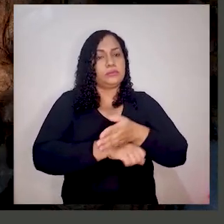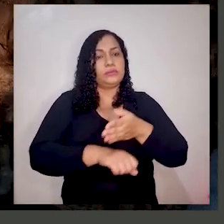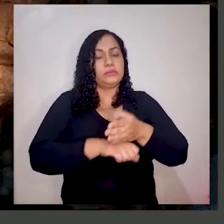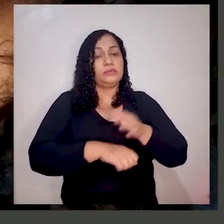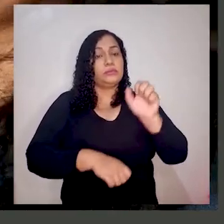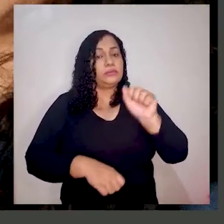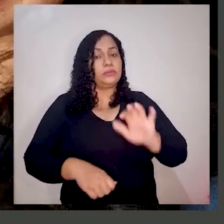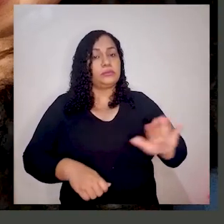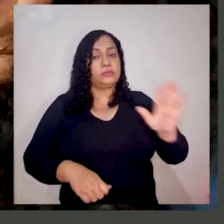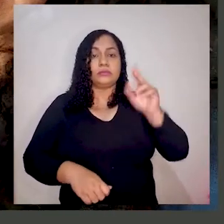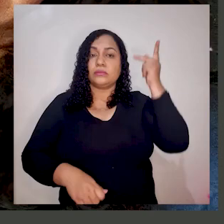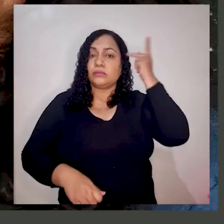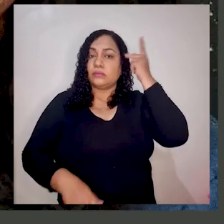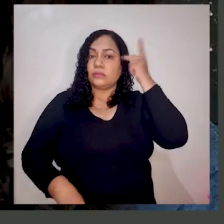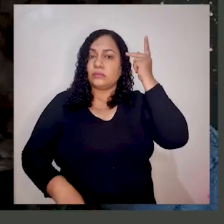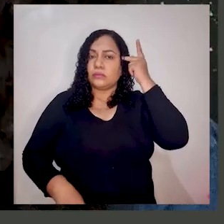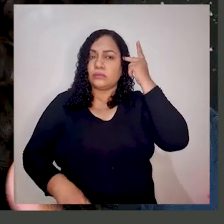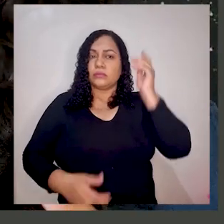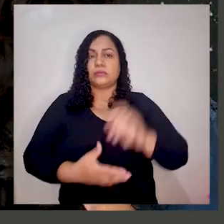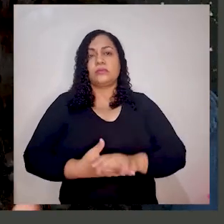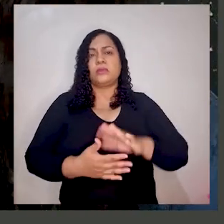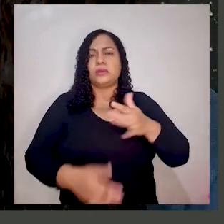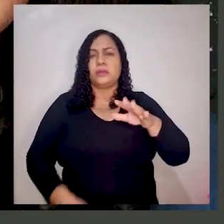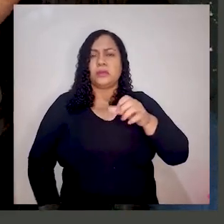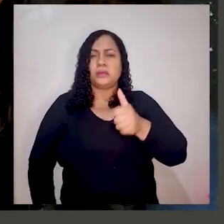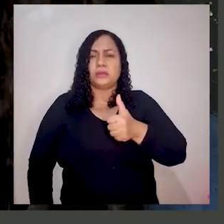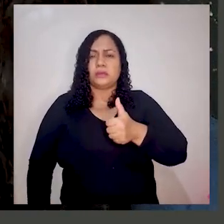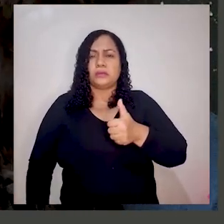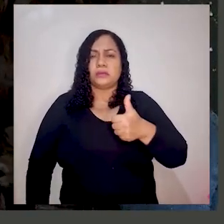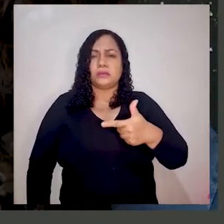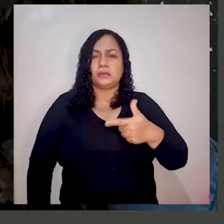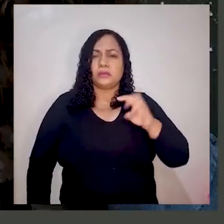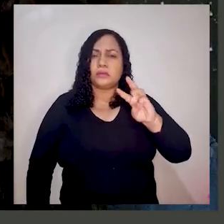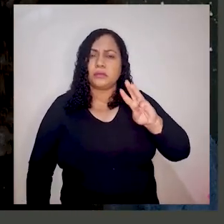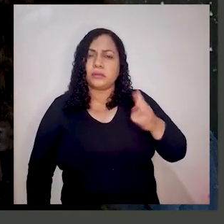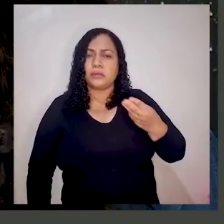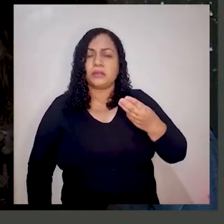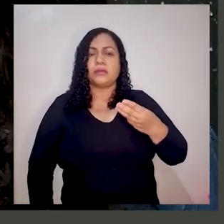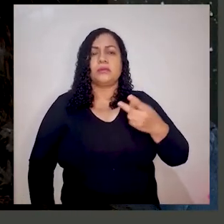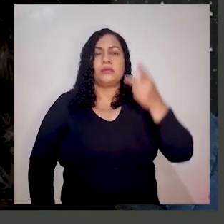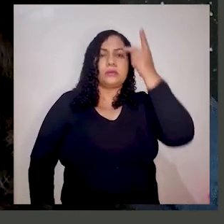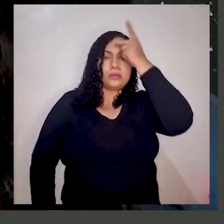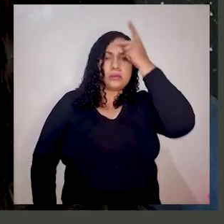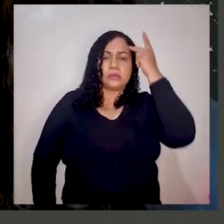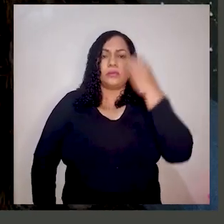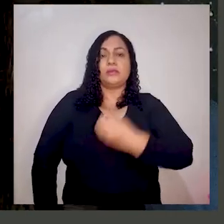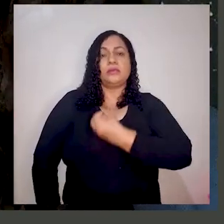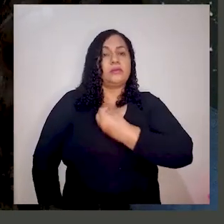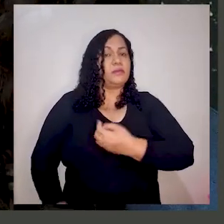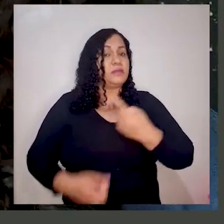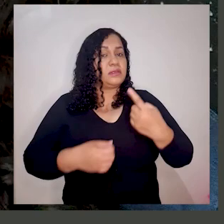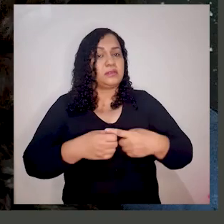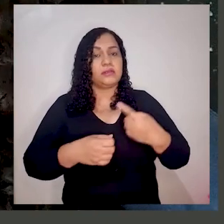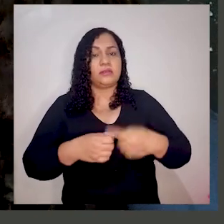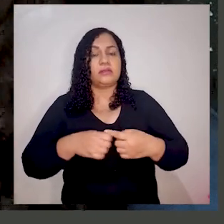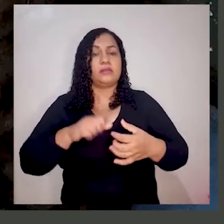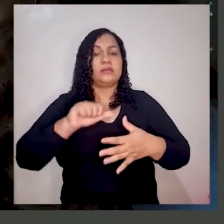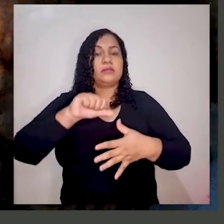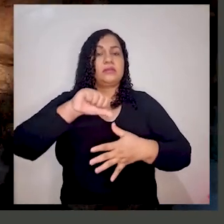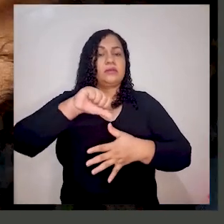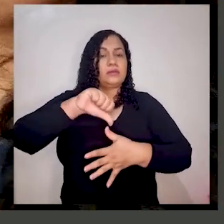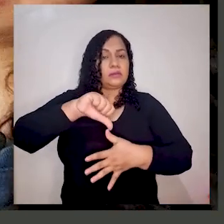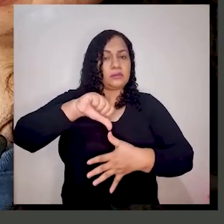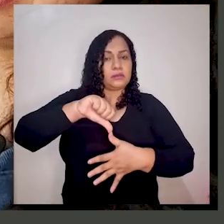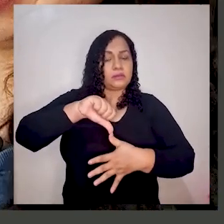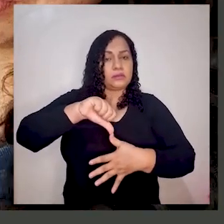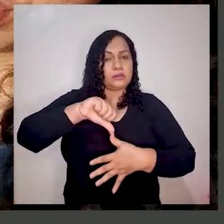região sudeste, né, precisamente São Paulo, gente, com quase 12 milhões de habitantes, né, uma das maiores cidades da América Latina.